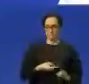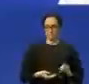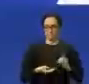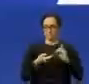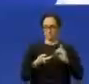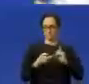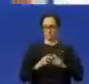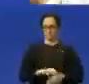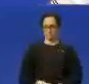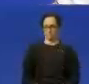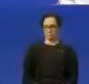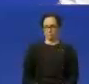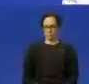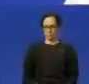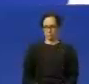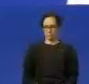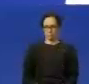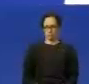número 153, ok?